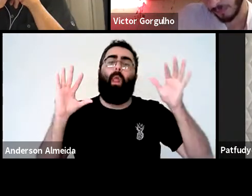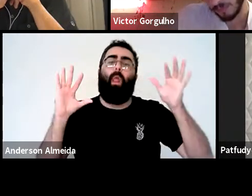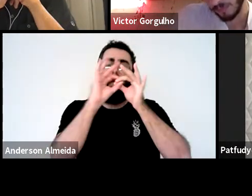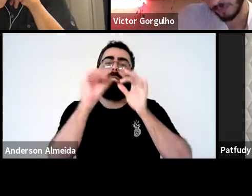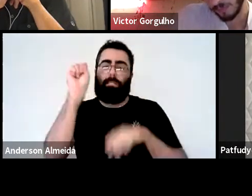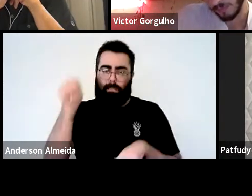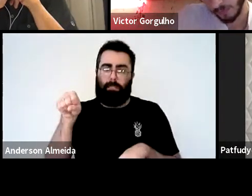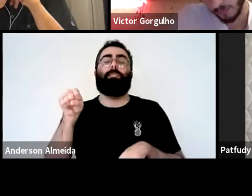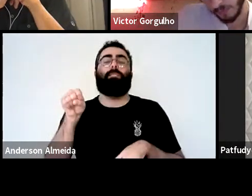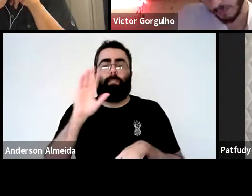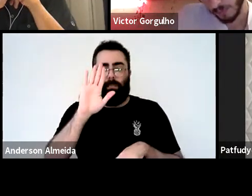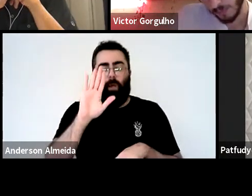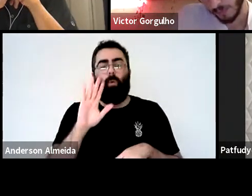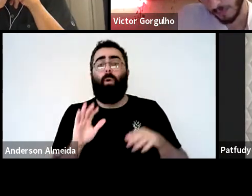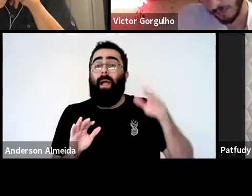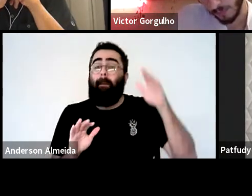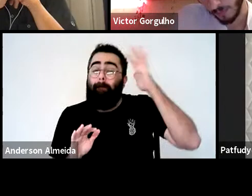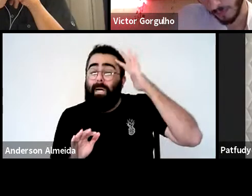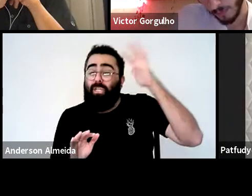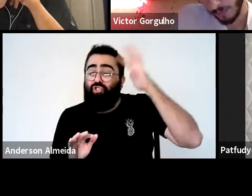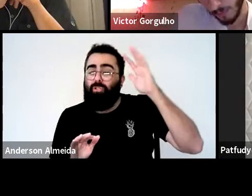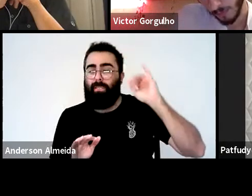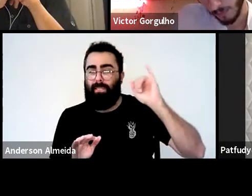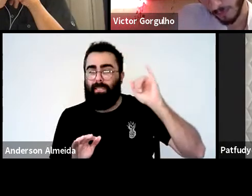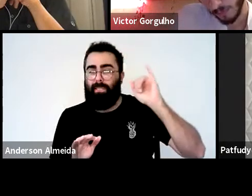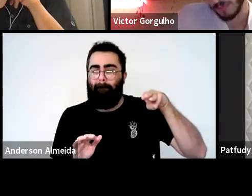é uma coisa que a gente